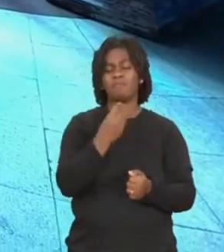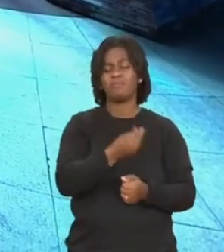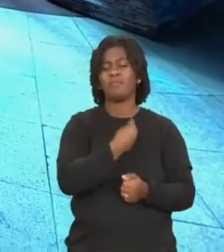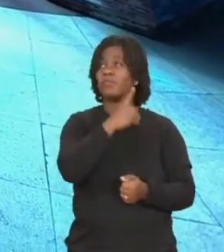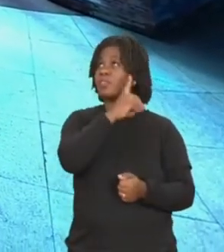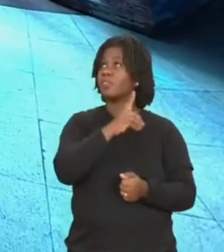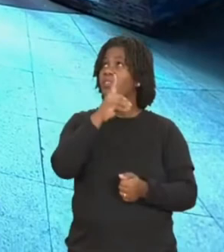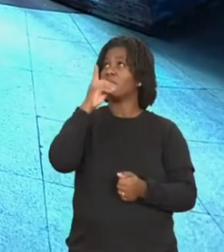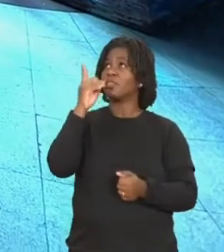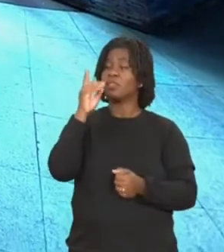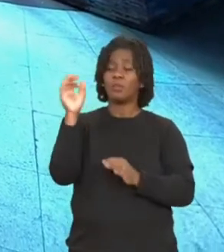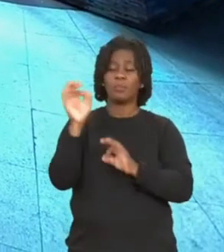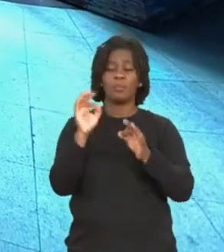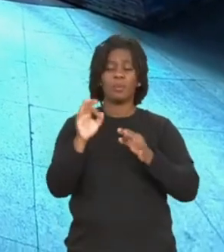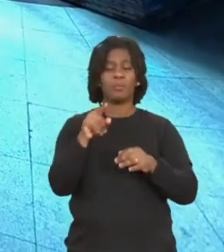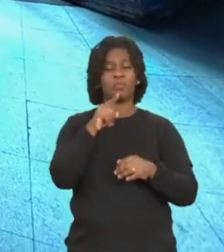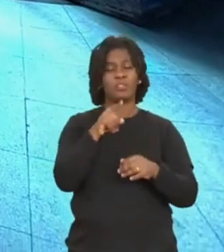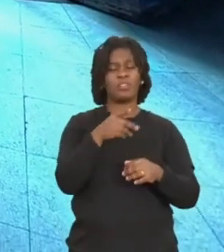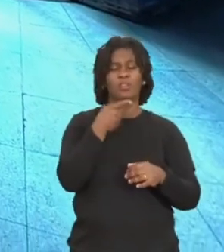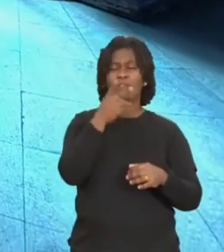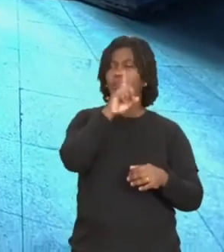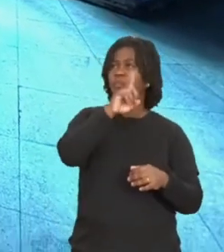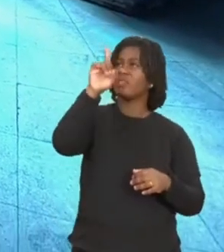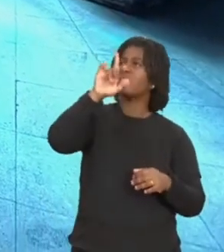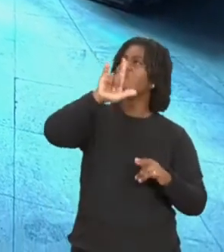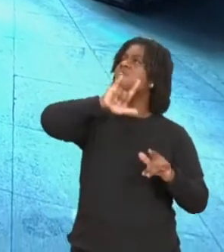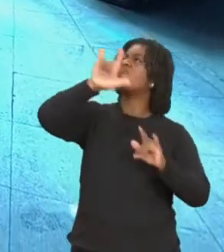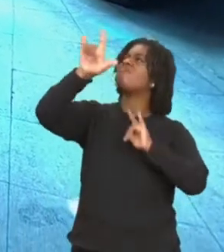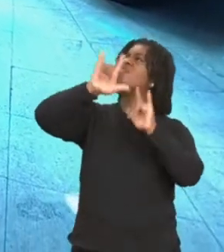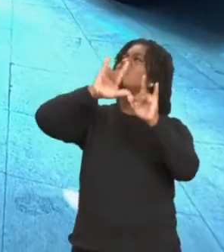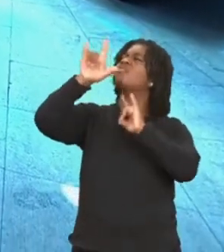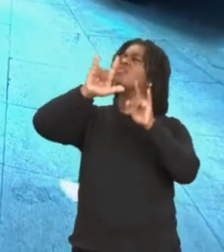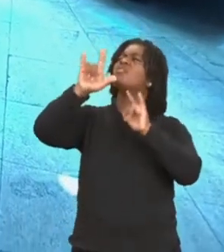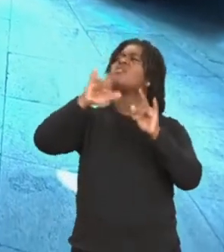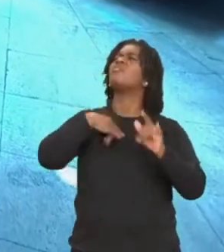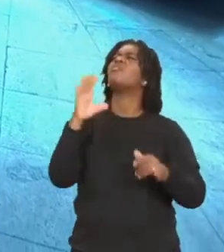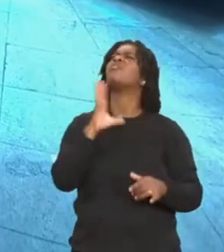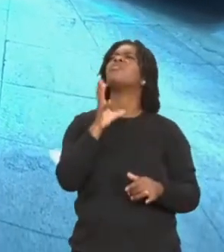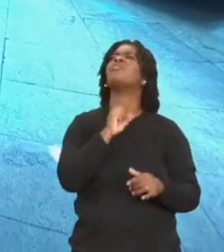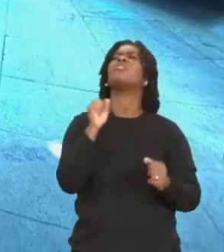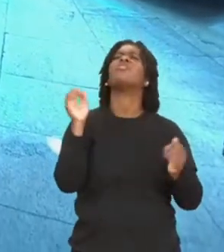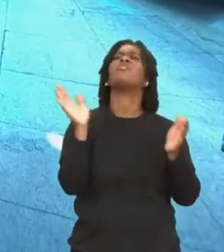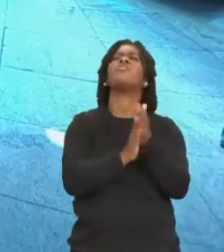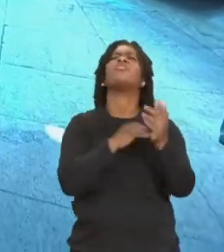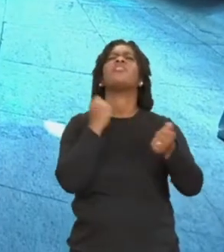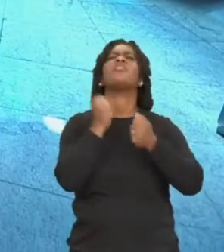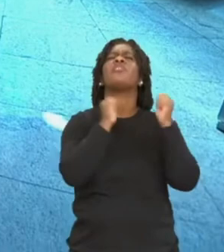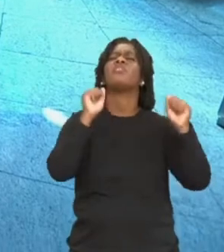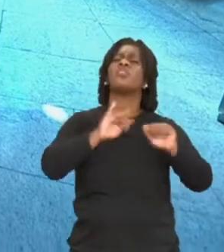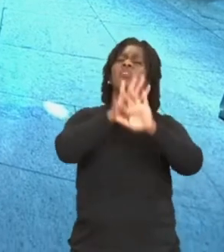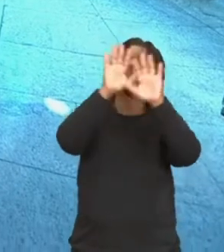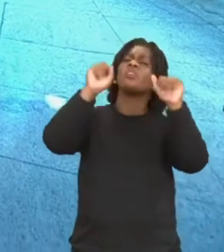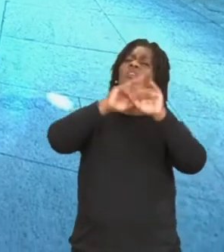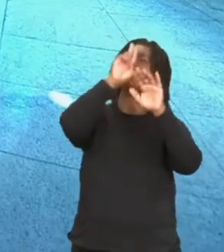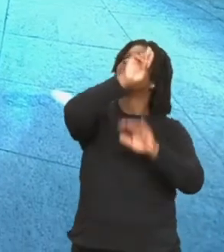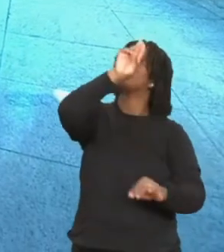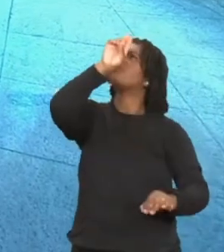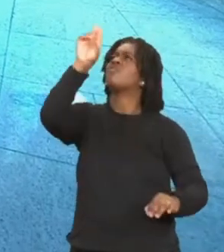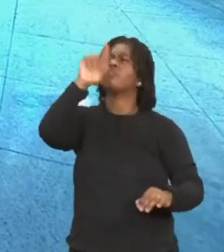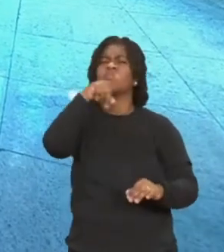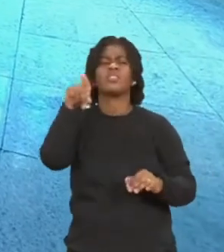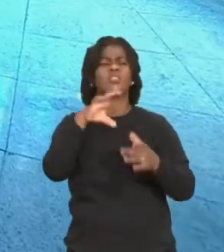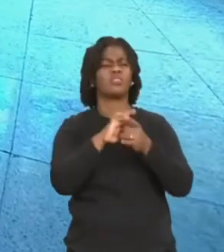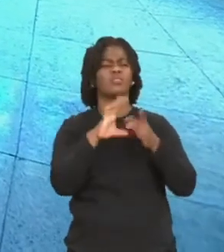ti. Fala para ele: eu te amo, eu te adoro, aleluia. Dê glórias ao nome dele. Fique à vontade.